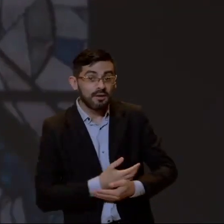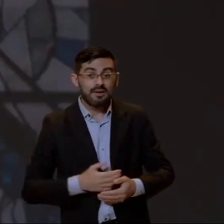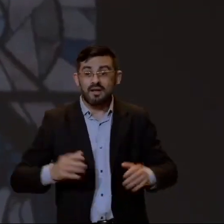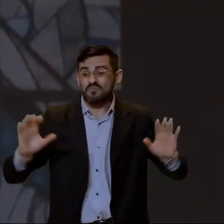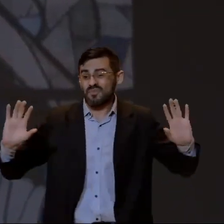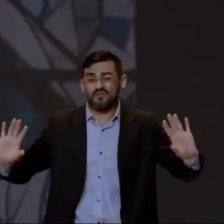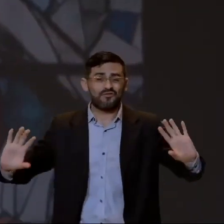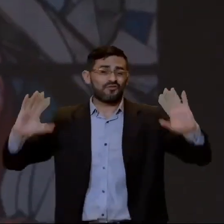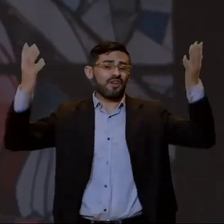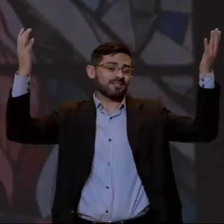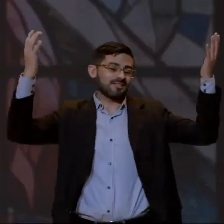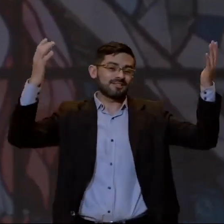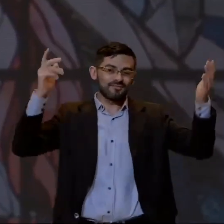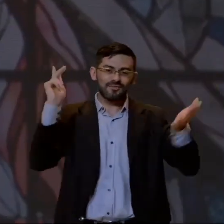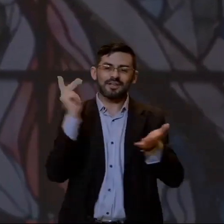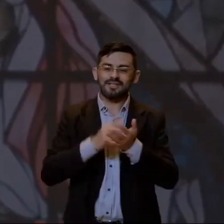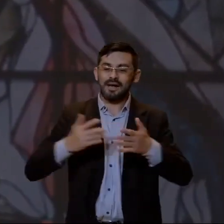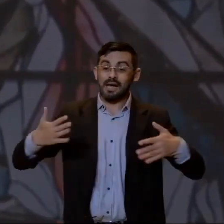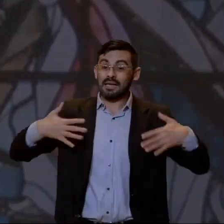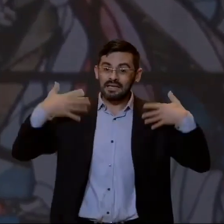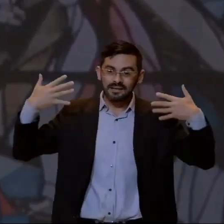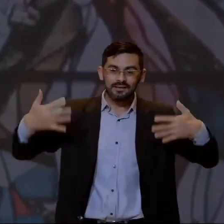festa, é uma delícia.